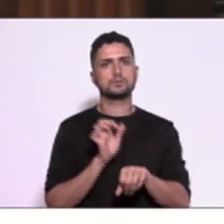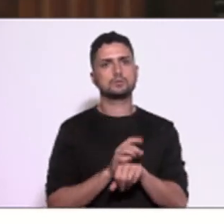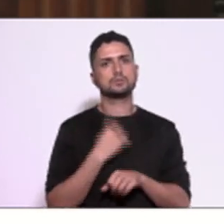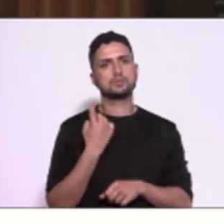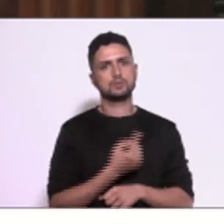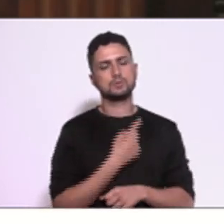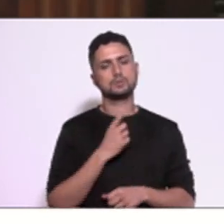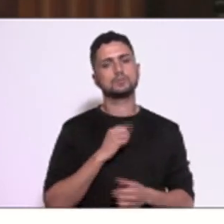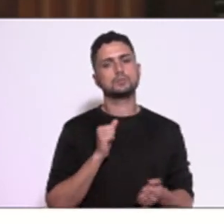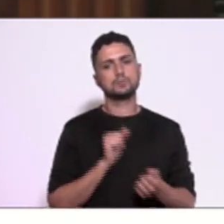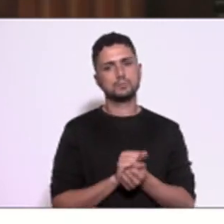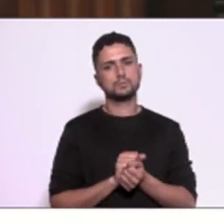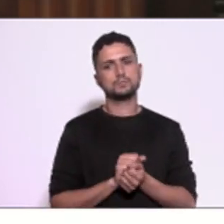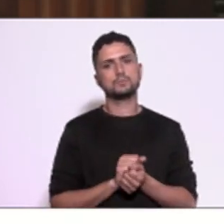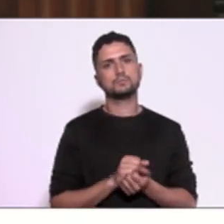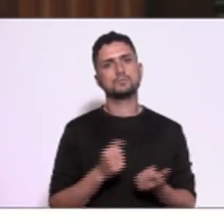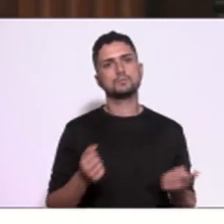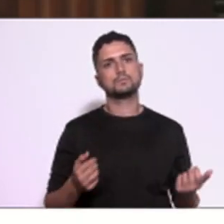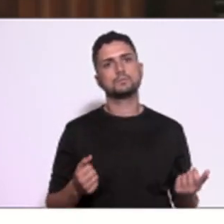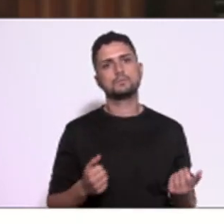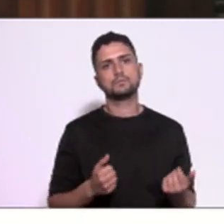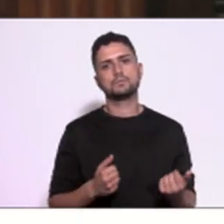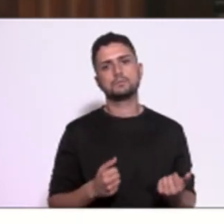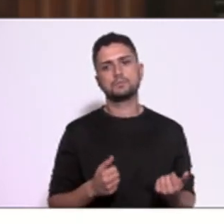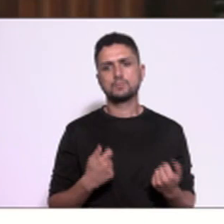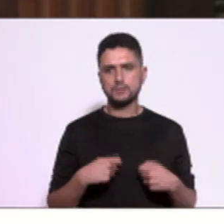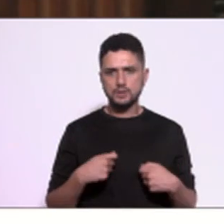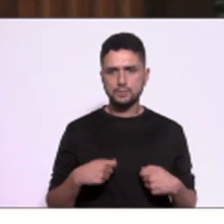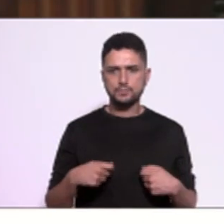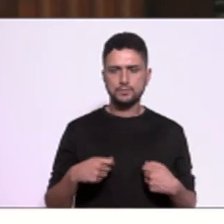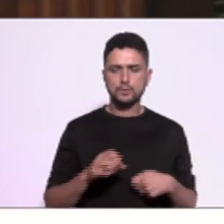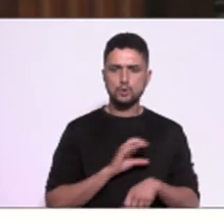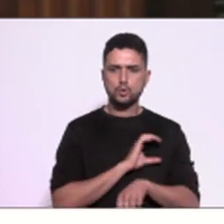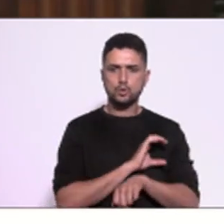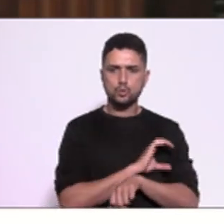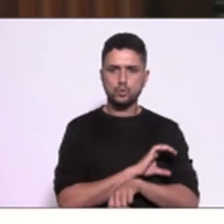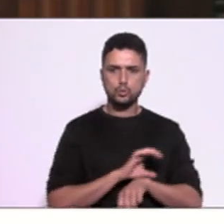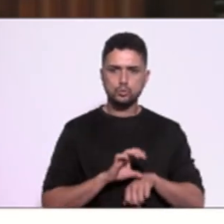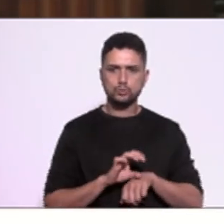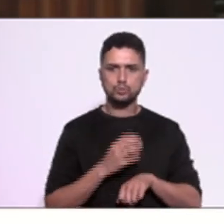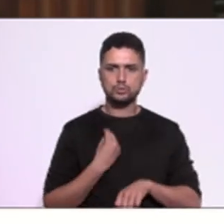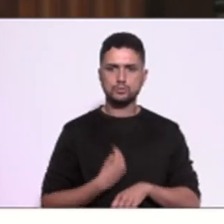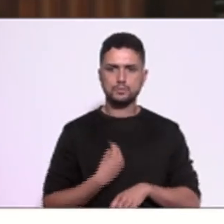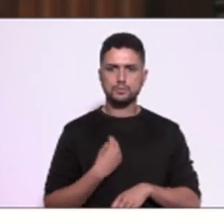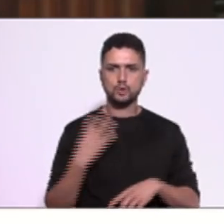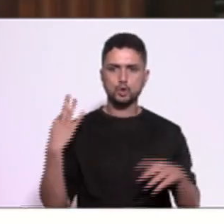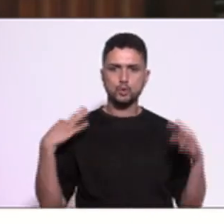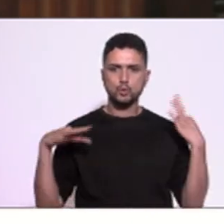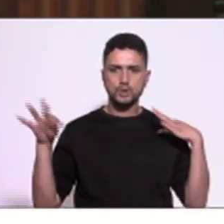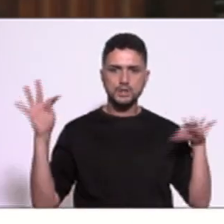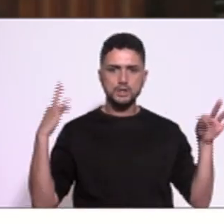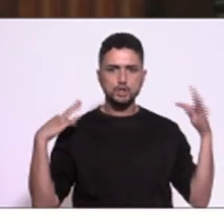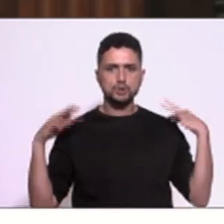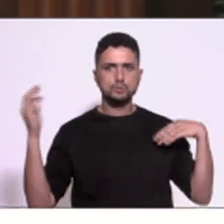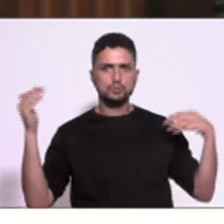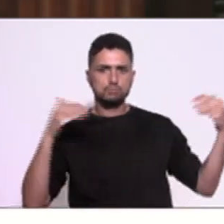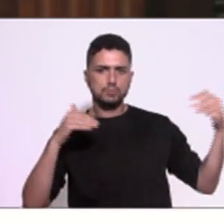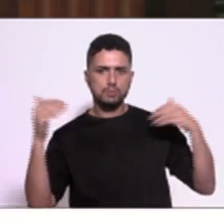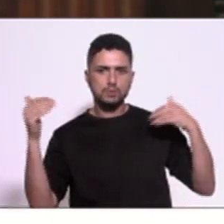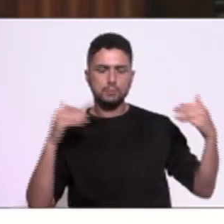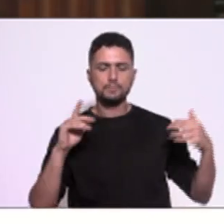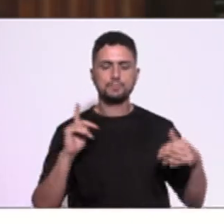gente acha que é fundamental ter a cultura presente, né? O turismo com legado histórico